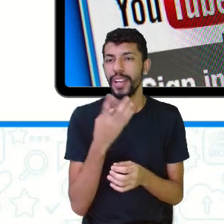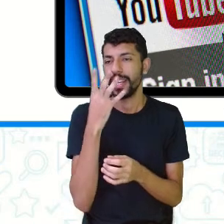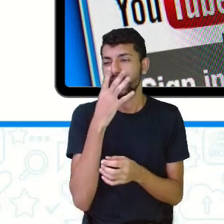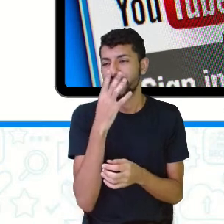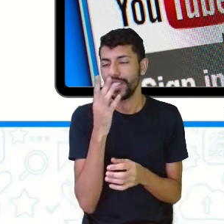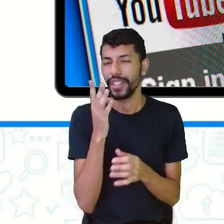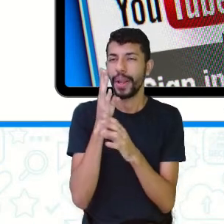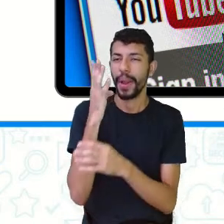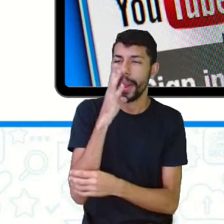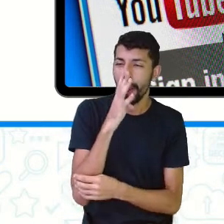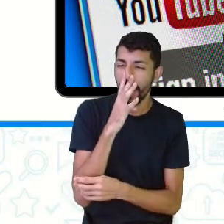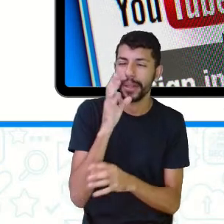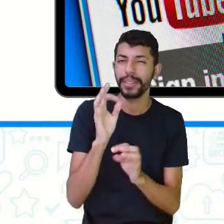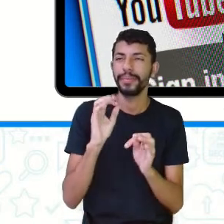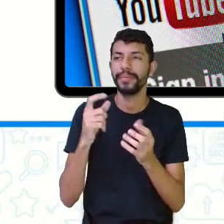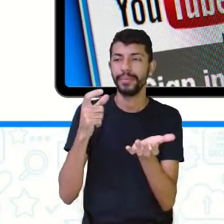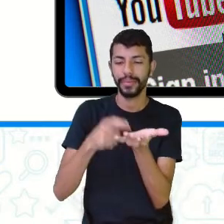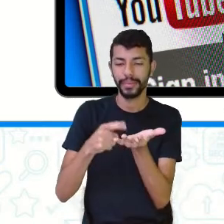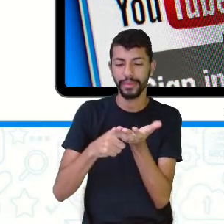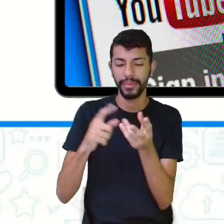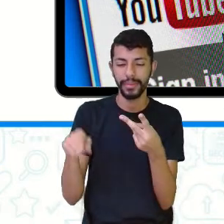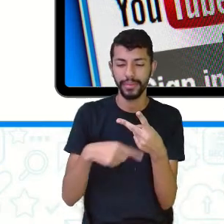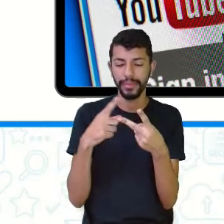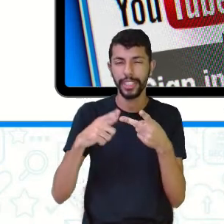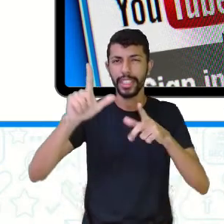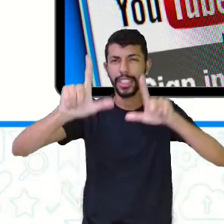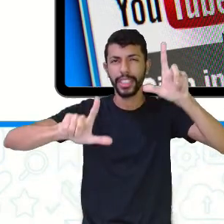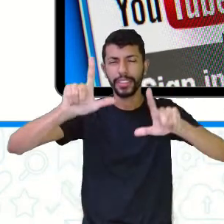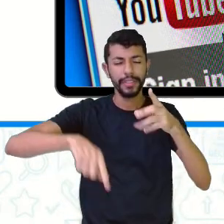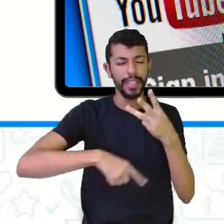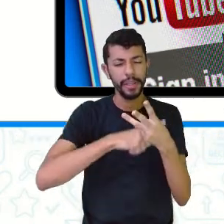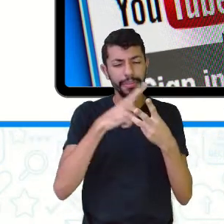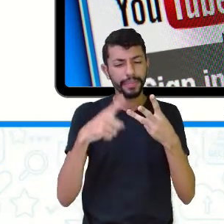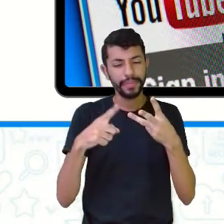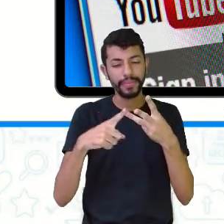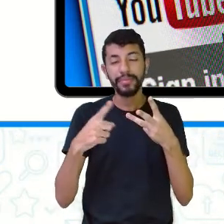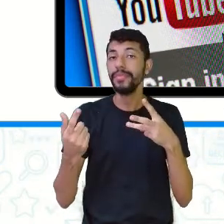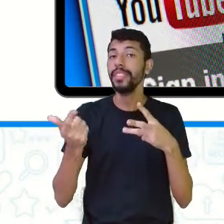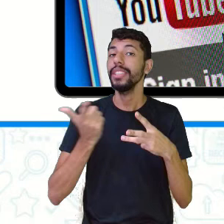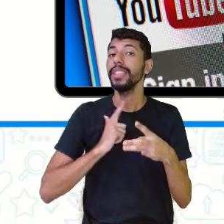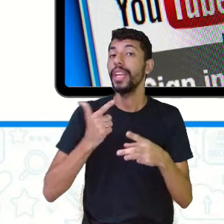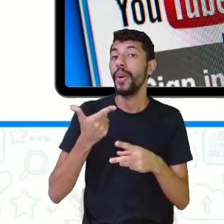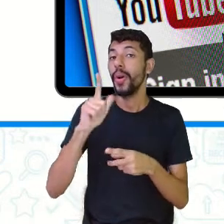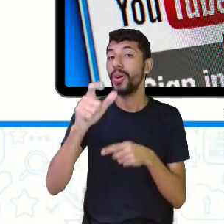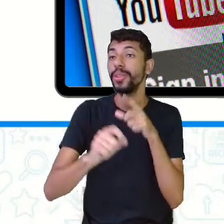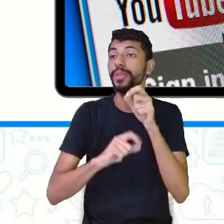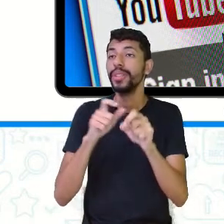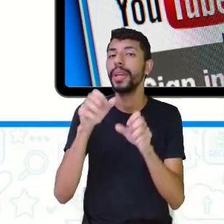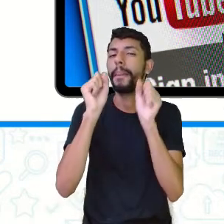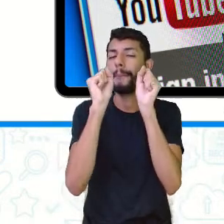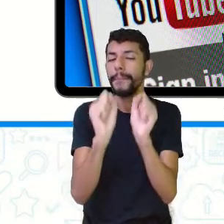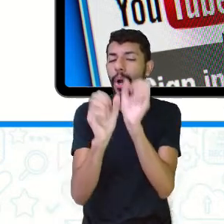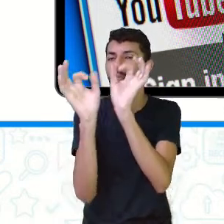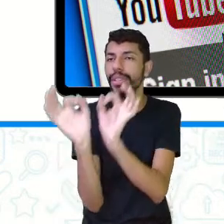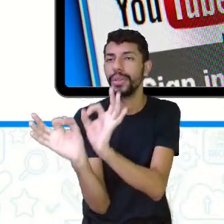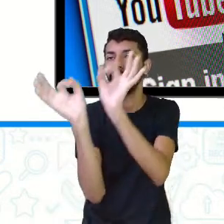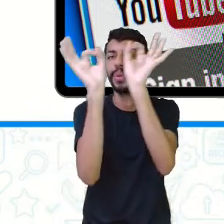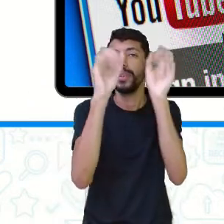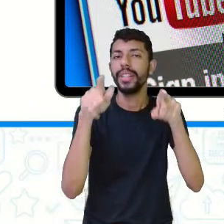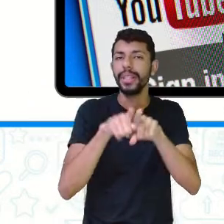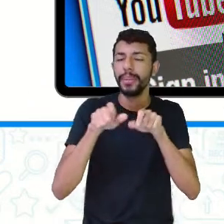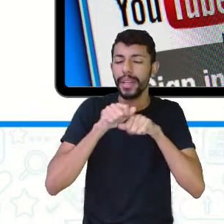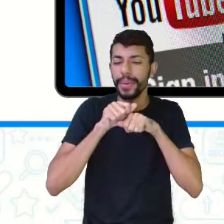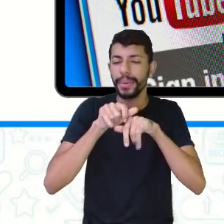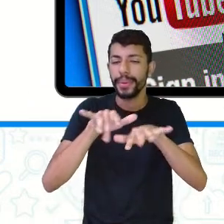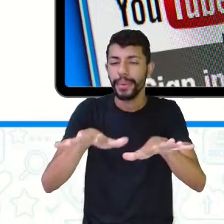acompanhando. Aplicativo, TV Nova. Além disso, você pode rever e compartilhar